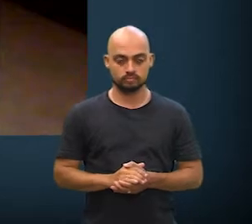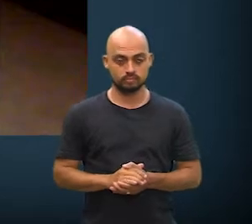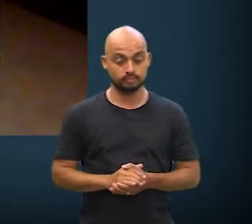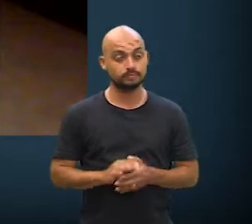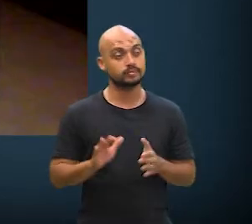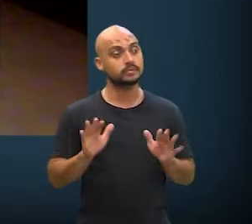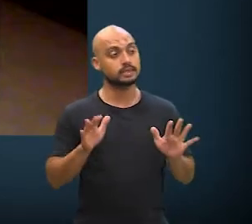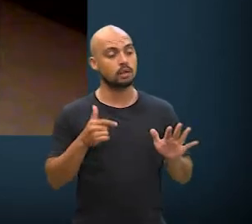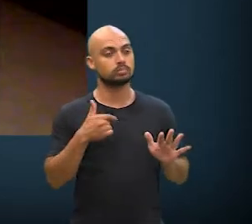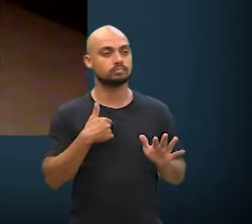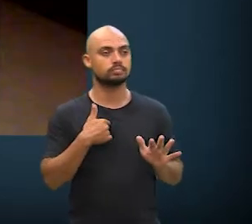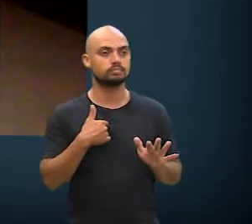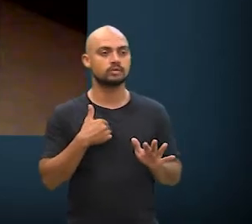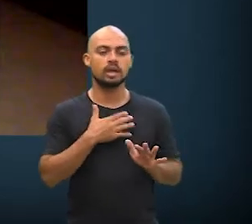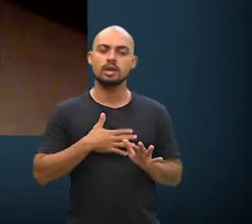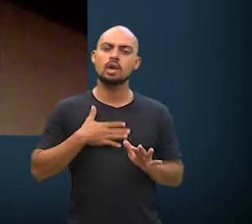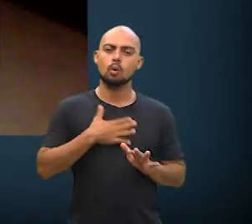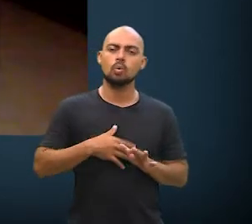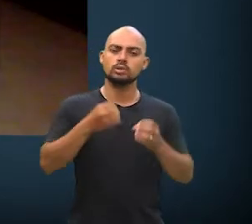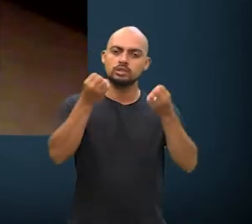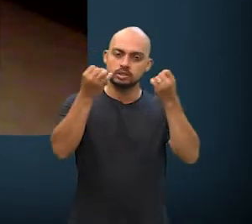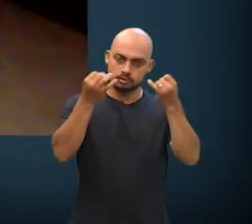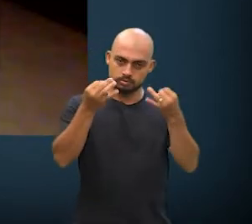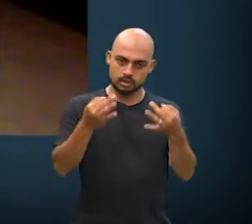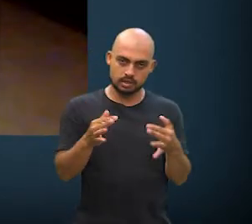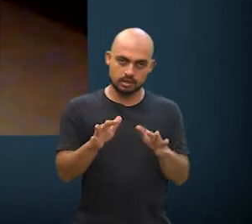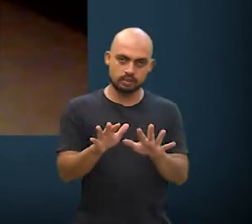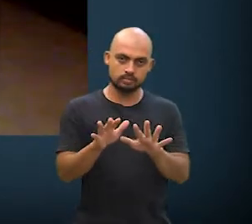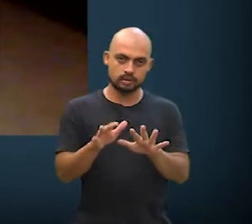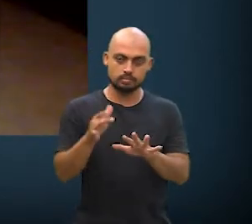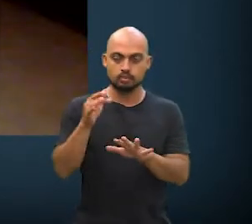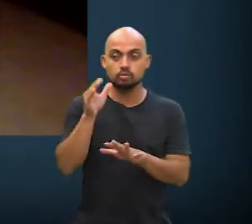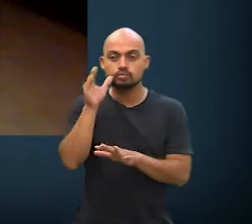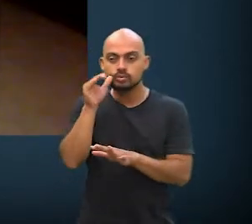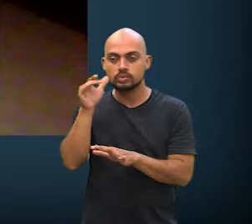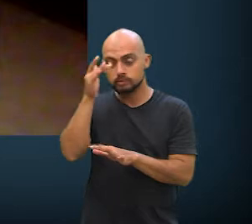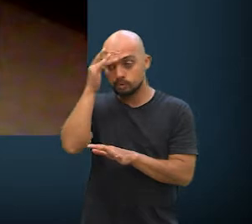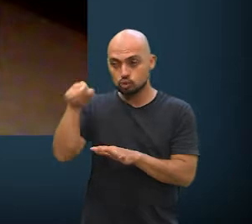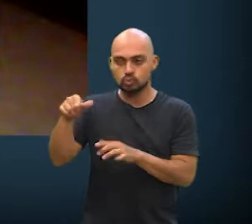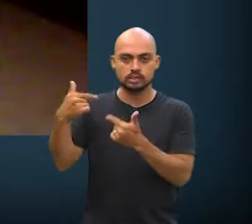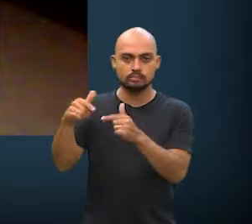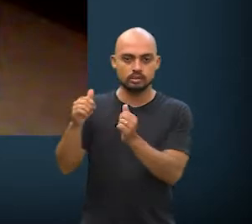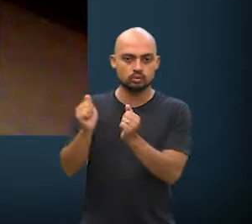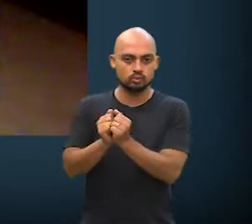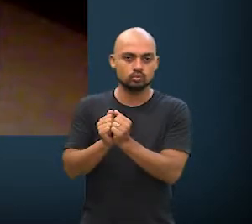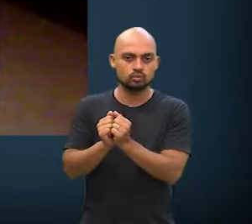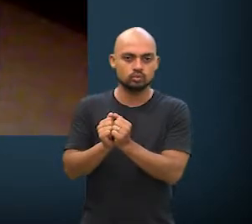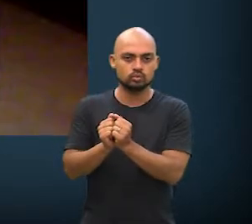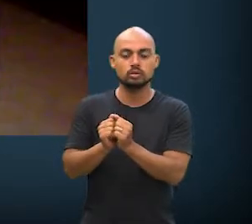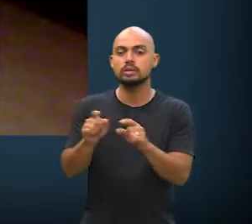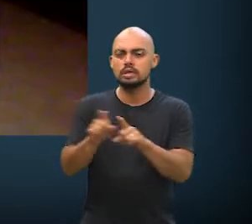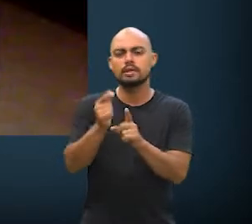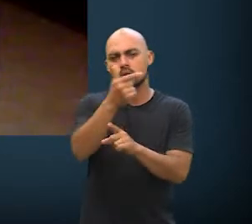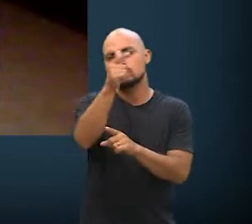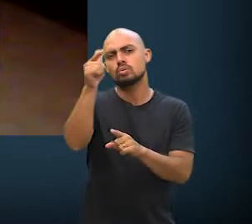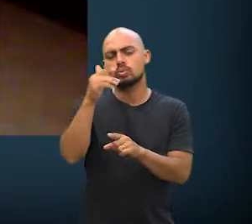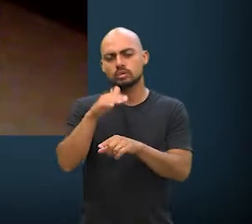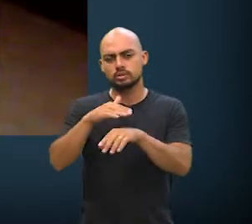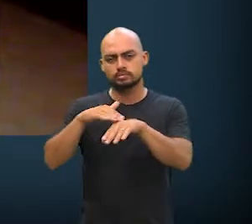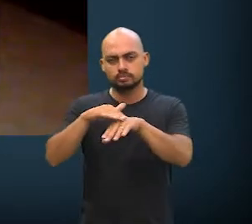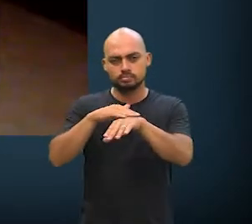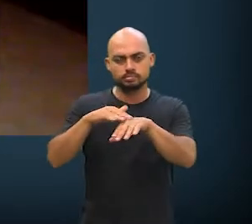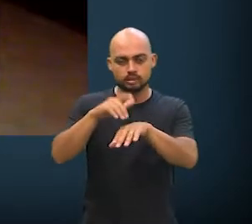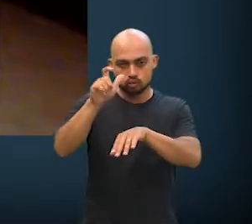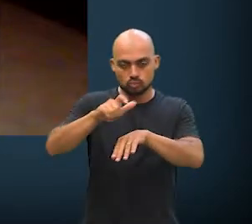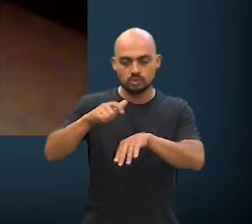Mirna, eu gosto de dizer, tanto para os meus colaboradores, como para todo mundo que conversa, é que eu